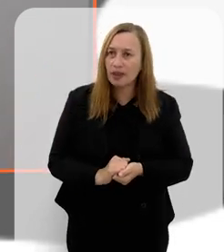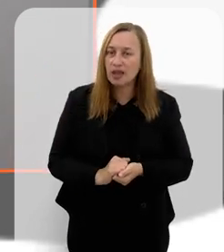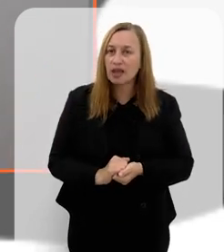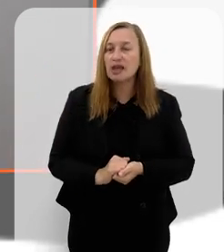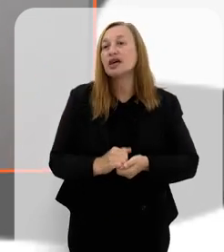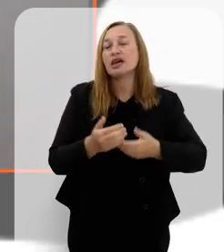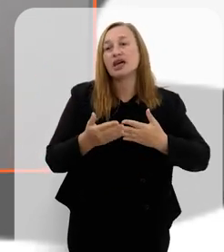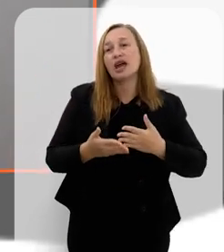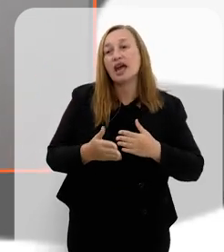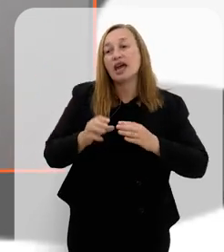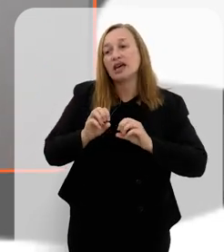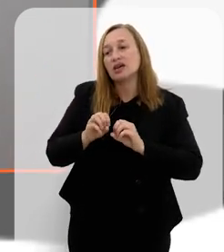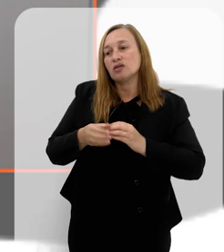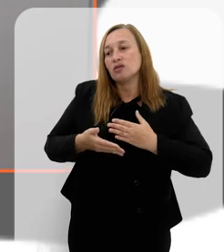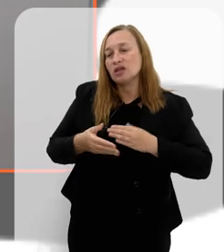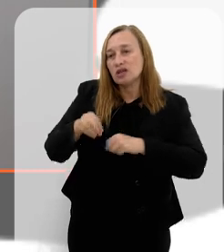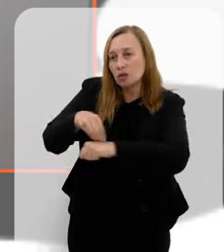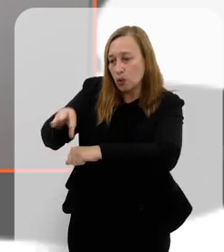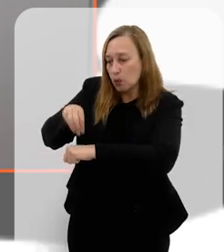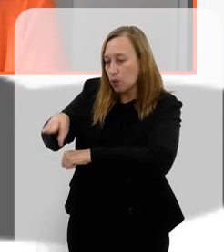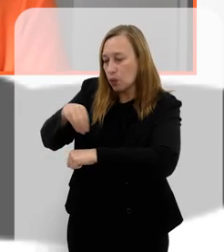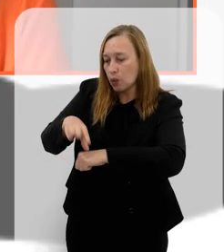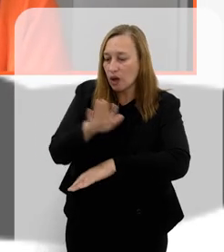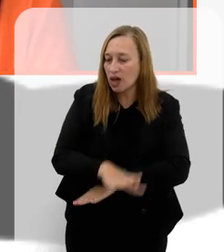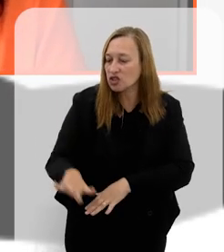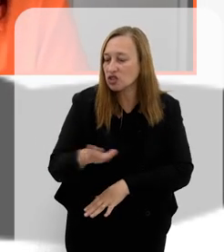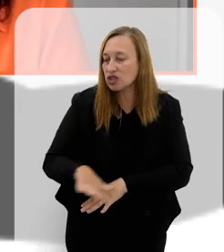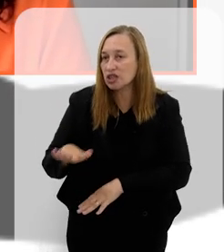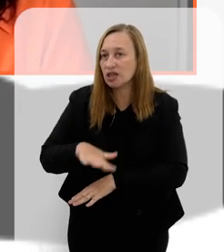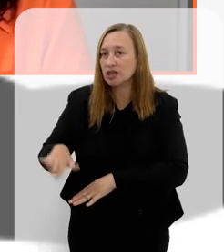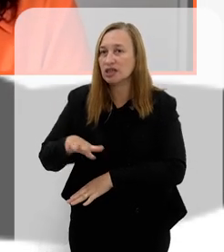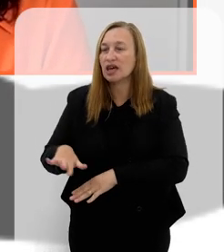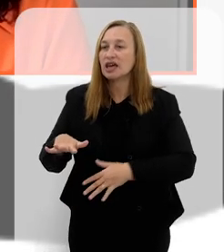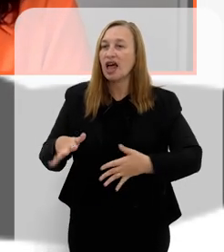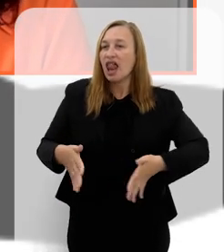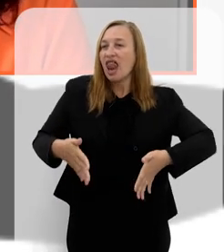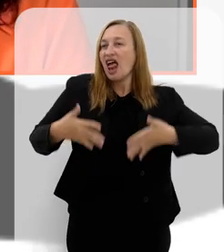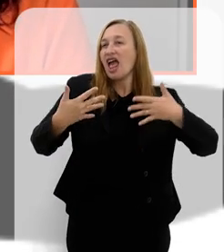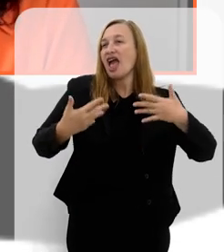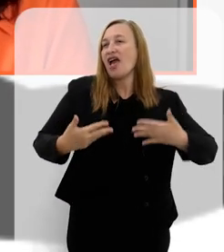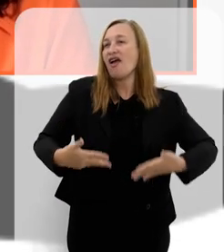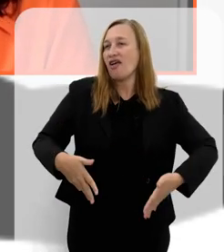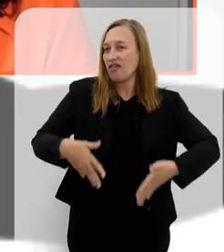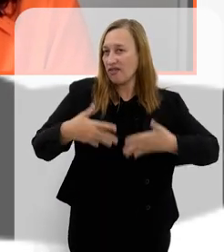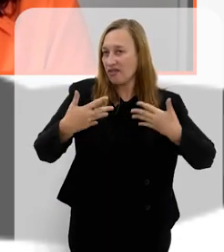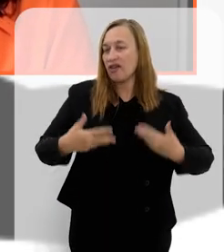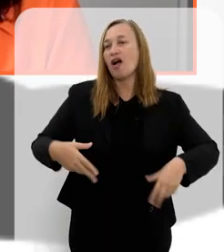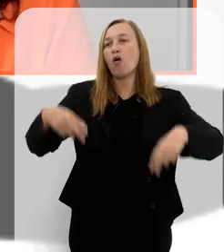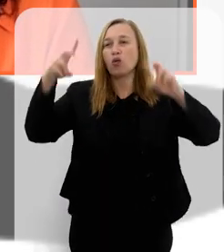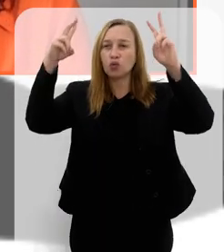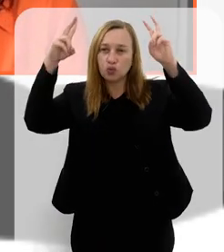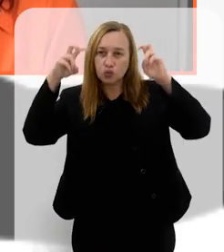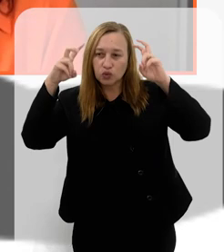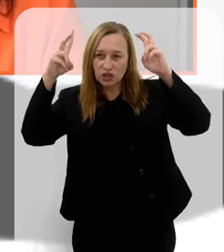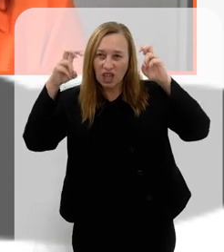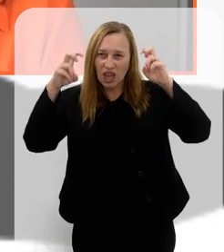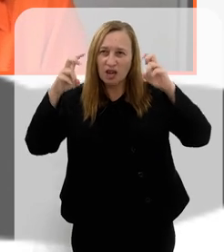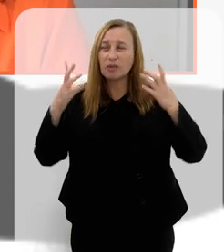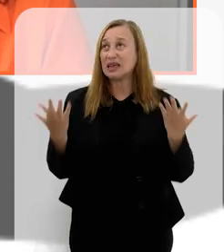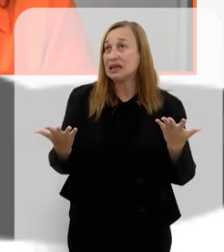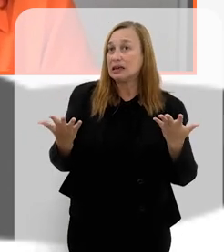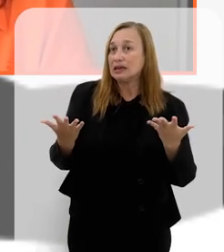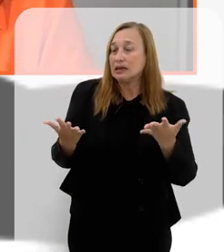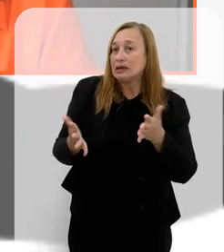acabou levando para as crianças, né? Então, assim, a gente Ele dá saber. leveza a um tema que,